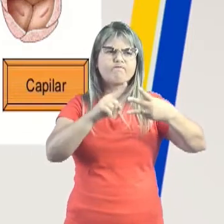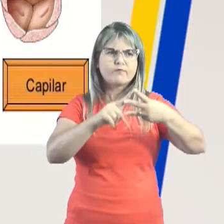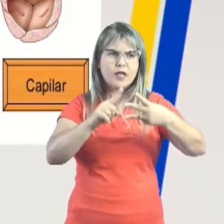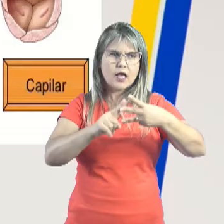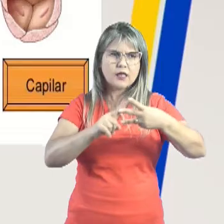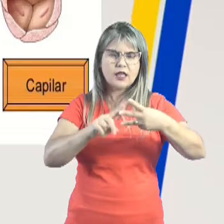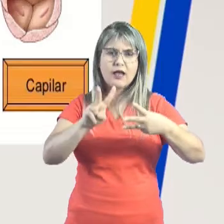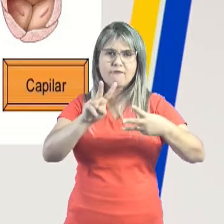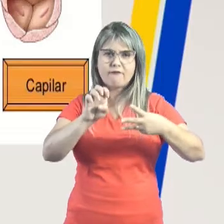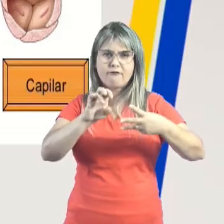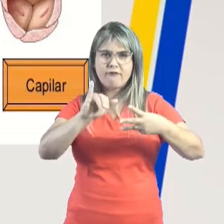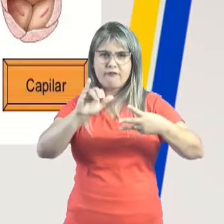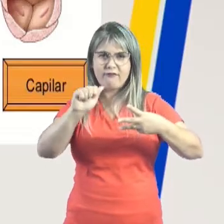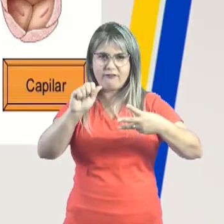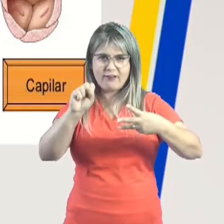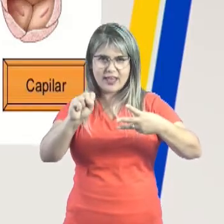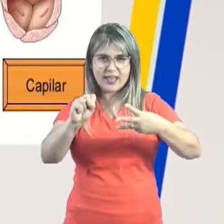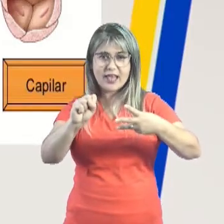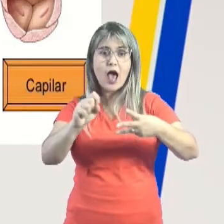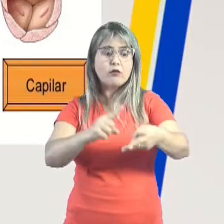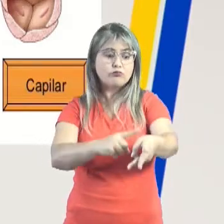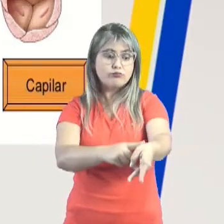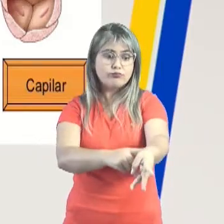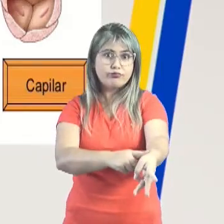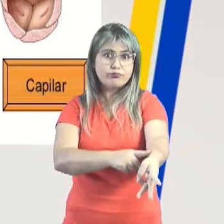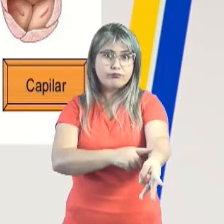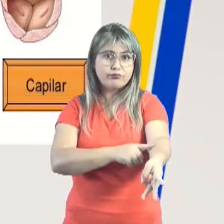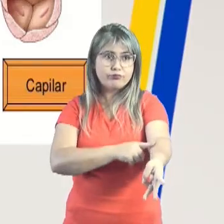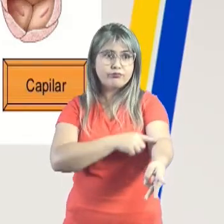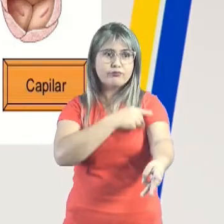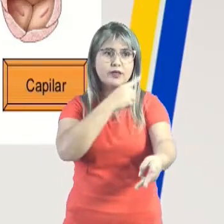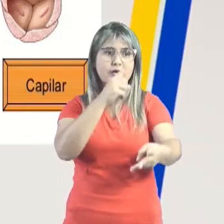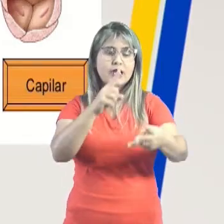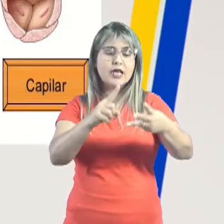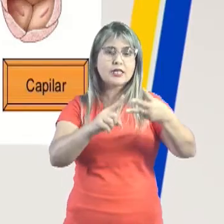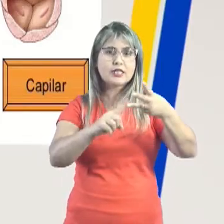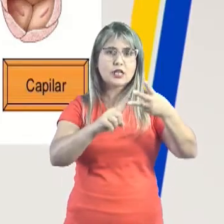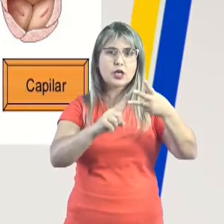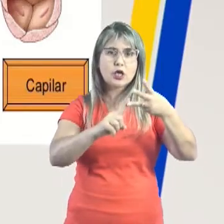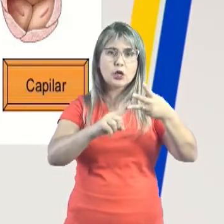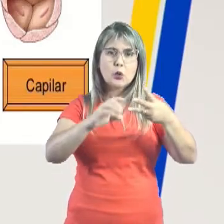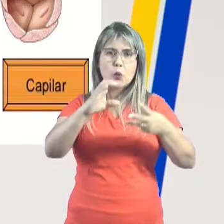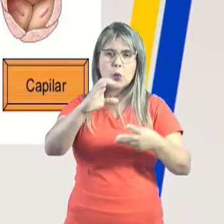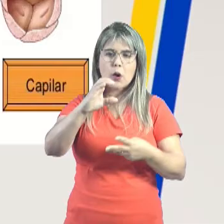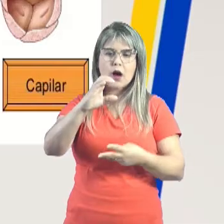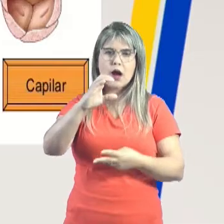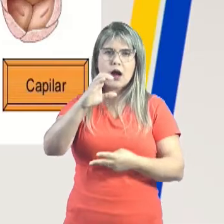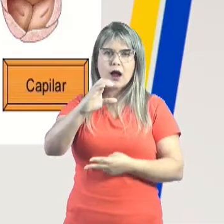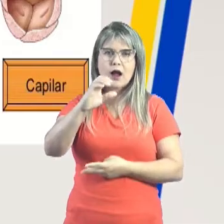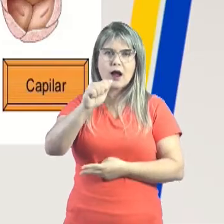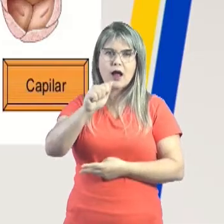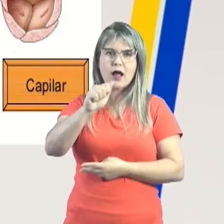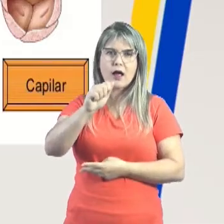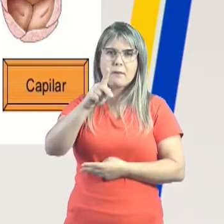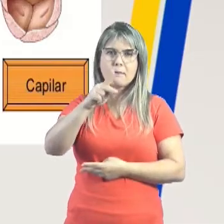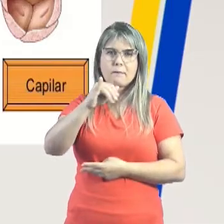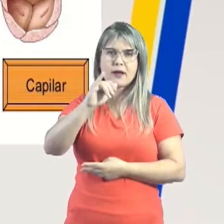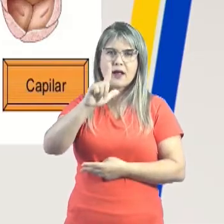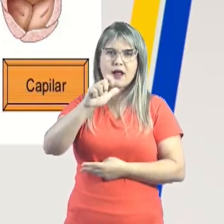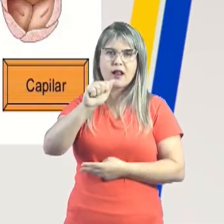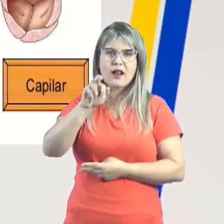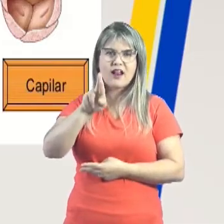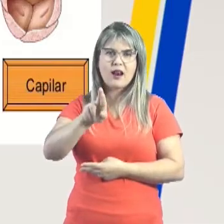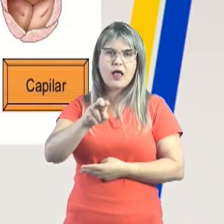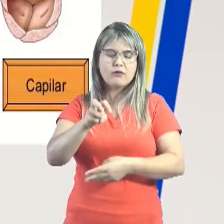tão finos, quanto o próprio fio de cabelo, por isso que é chamado de capilar. Né? A gente consegue sentir